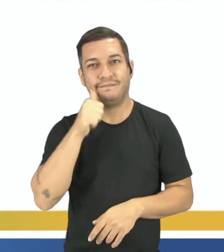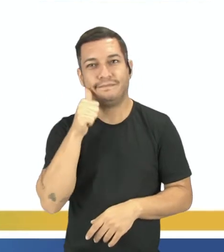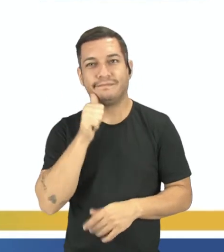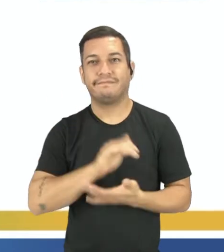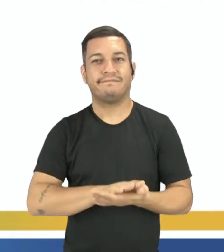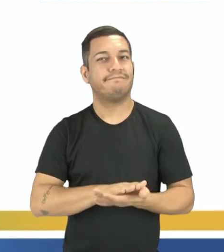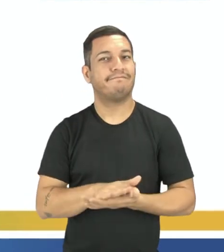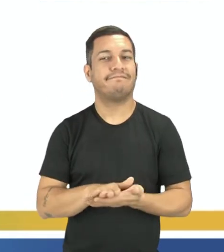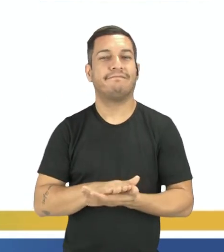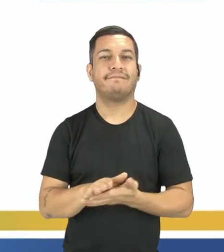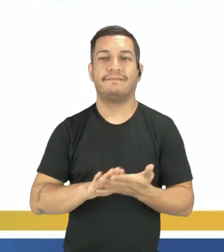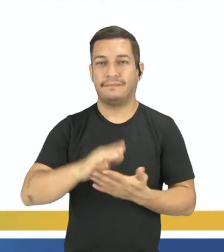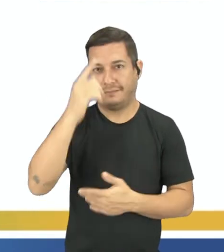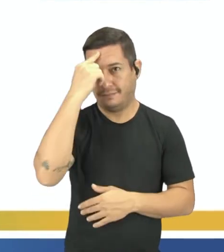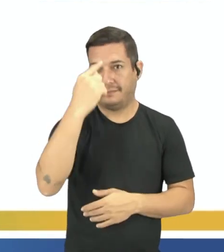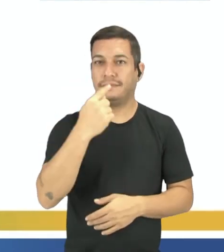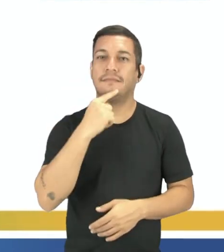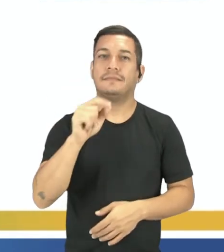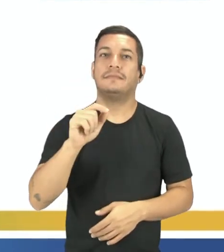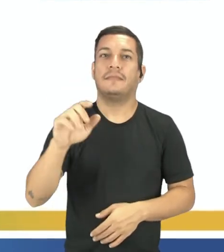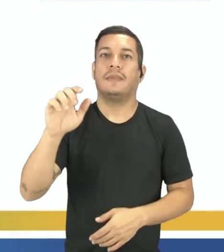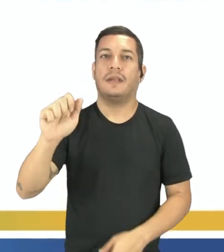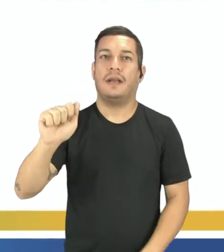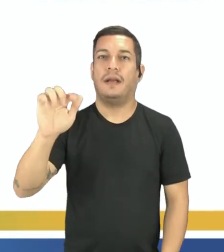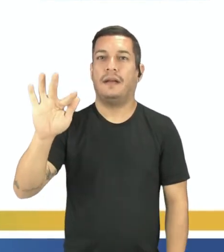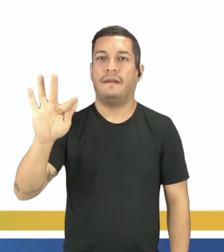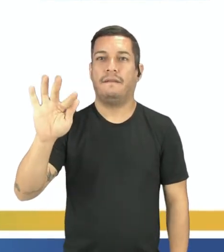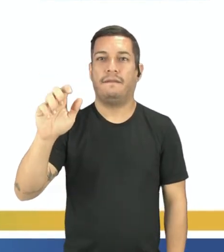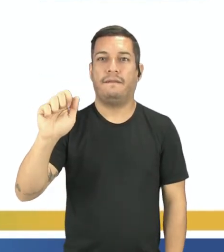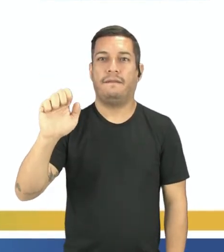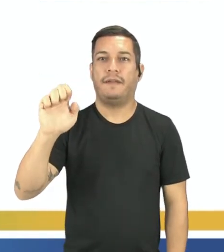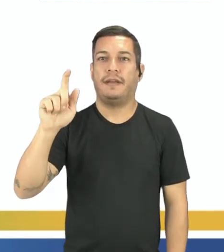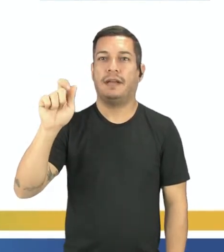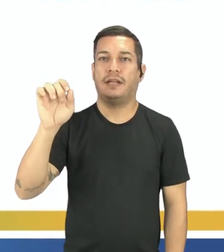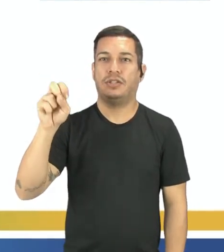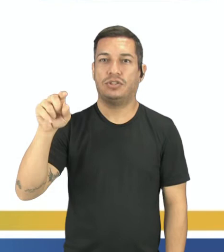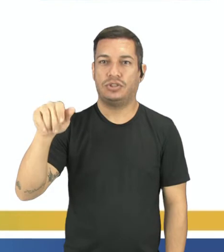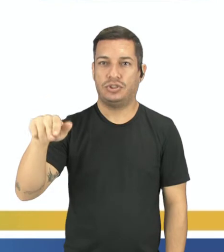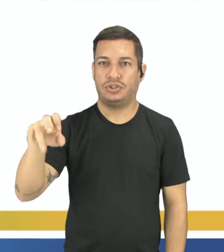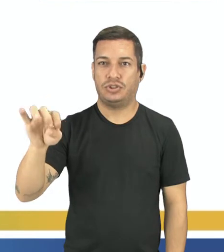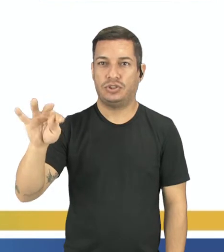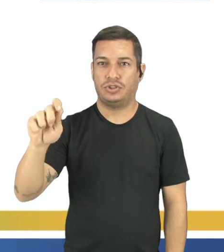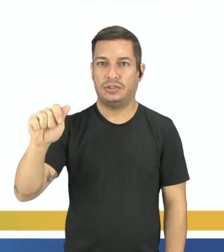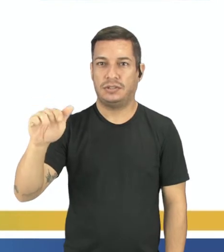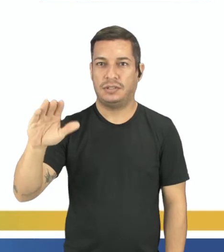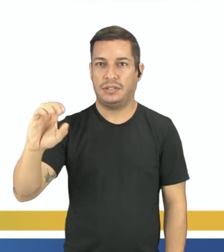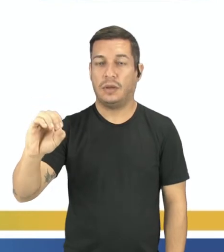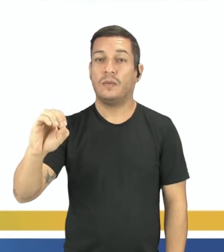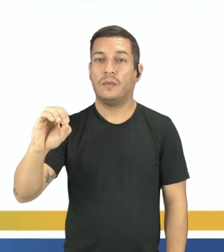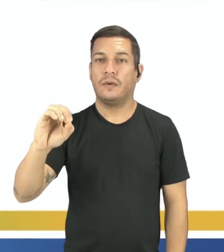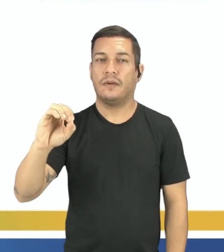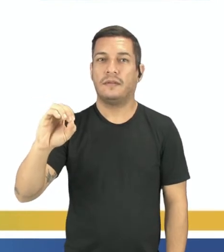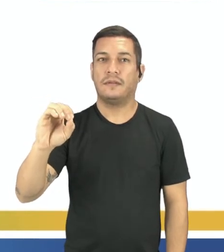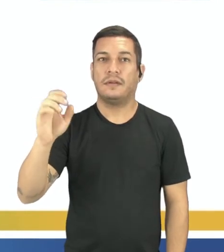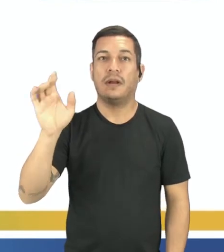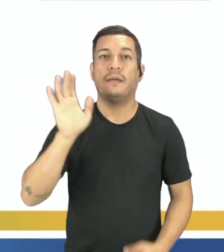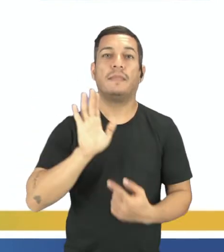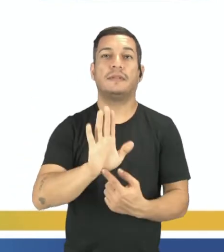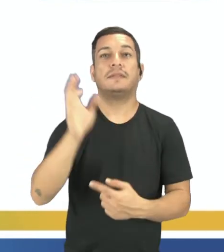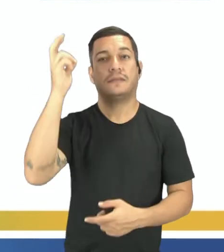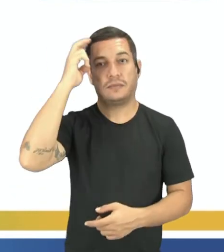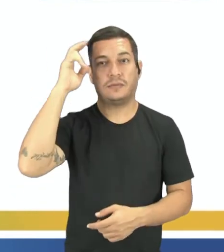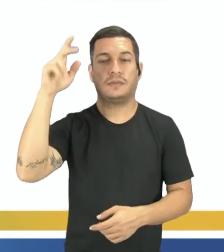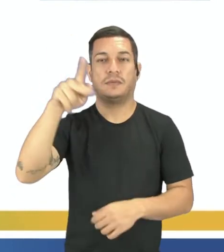mulheres. Essa imagem ela é do Afeganistão, tá? E ela representa muito bem a questão da cultura do país,